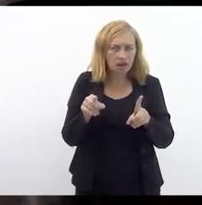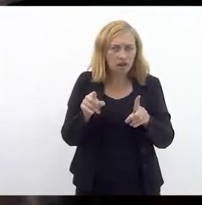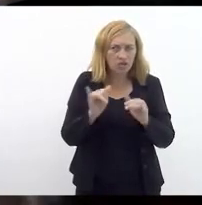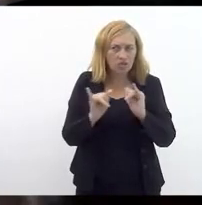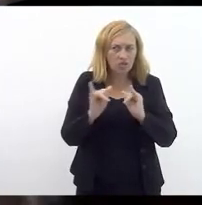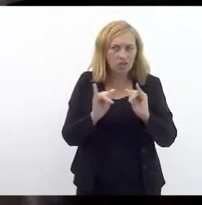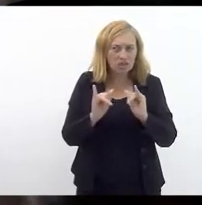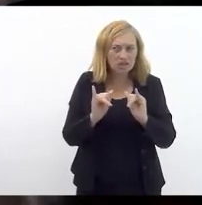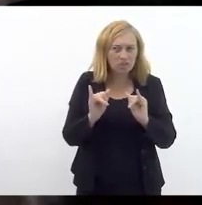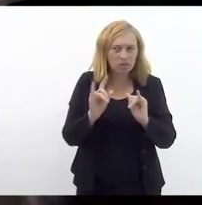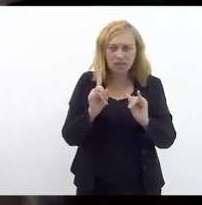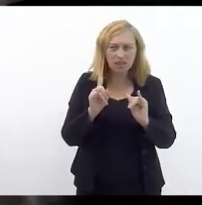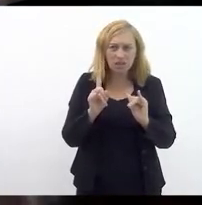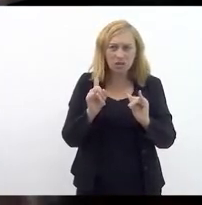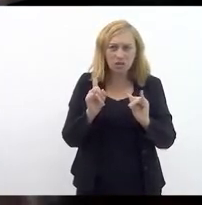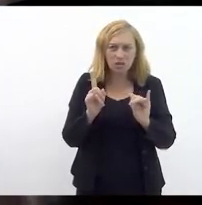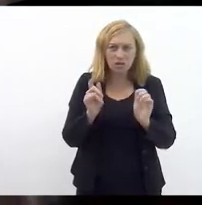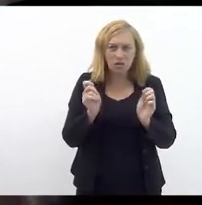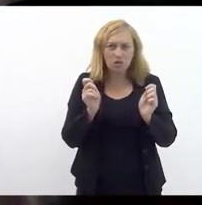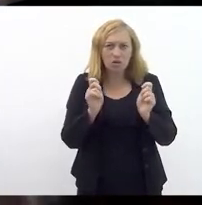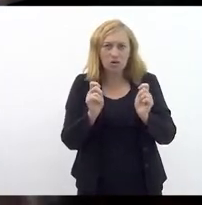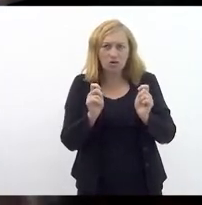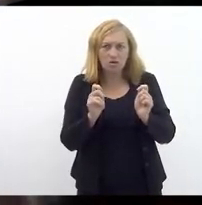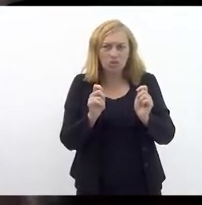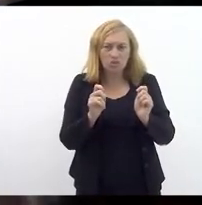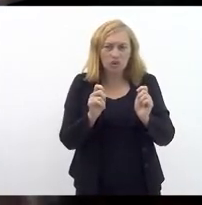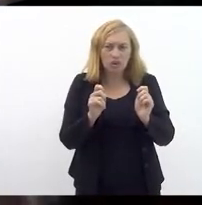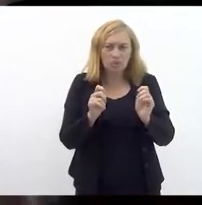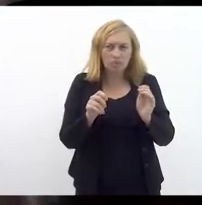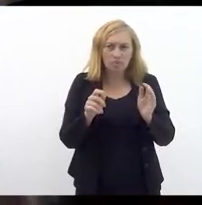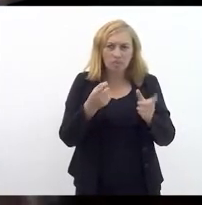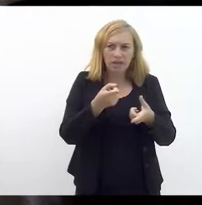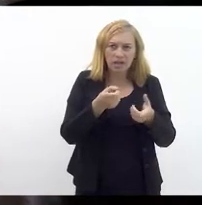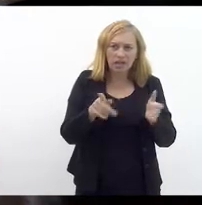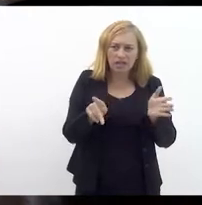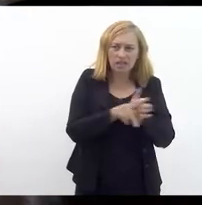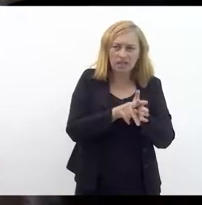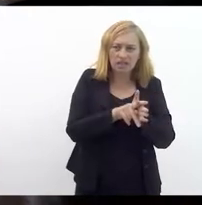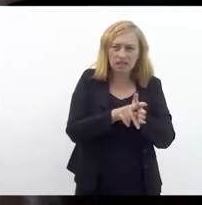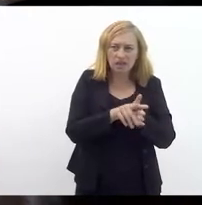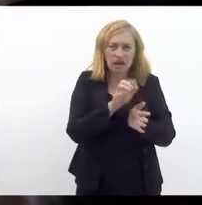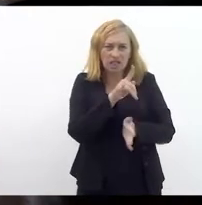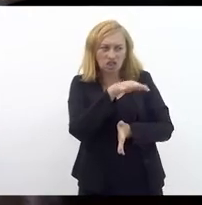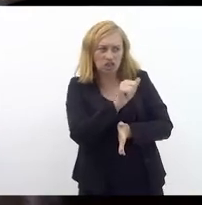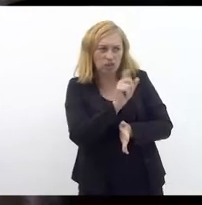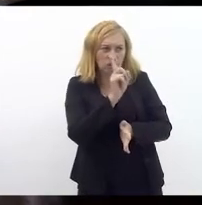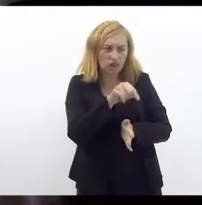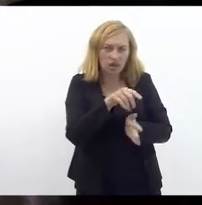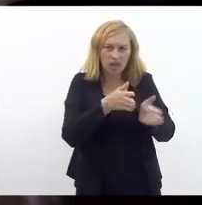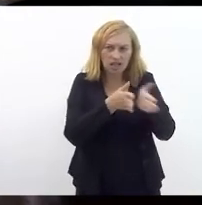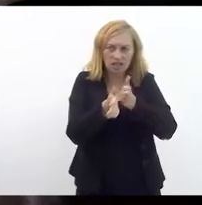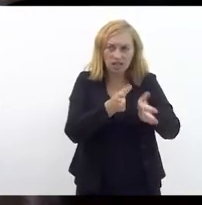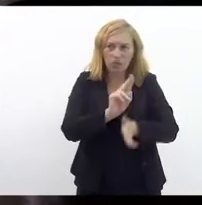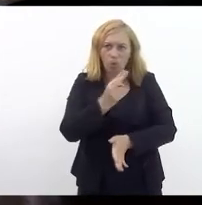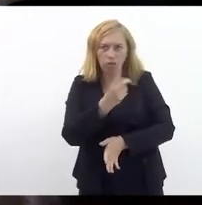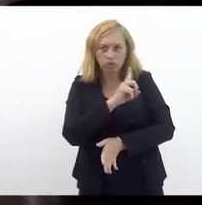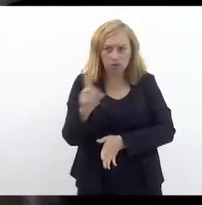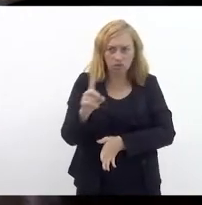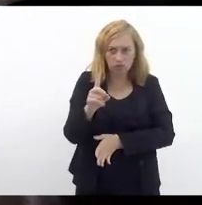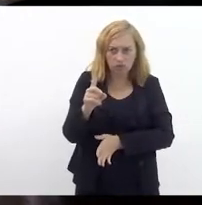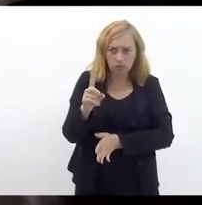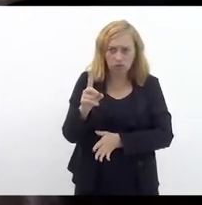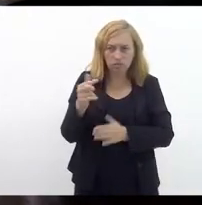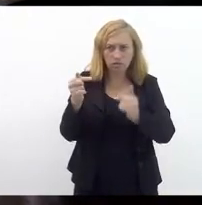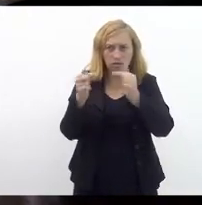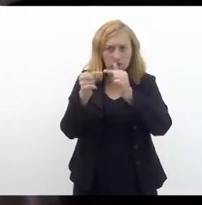esse é um item que não compete à agência especificamente determinar o que é acessível ou não, de acordo com a legislação vigente. Os conselhos,